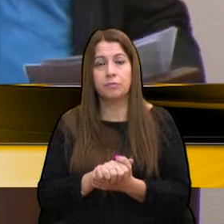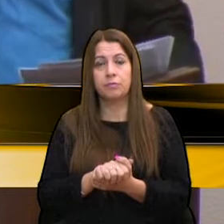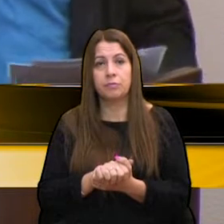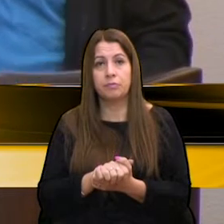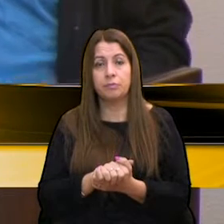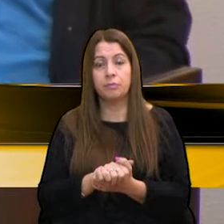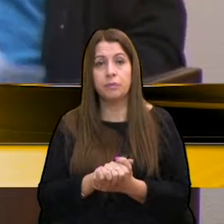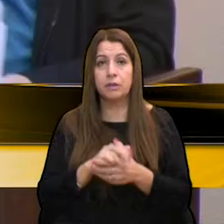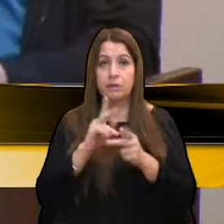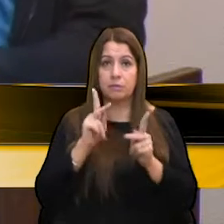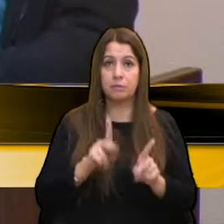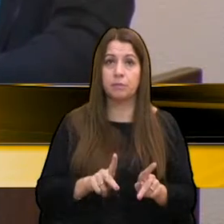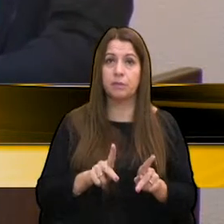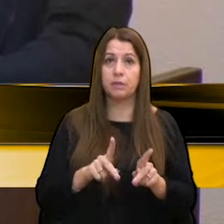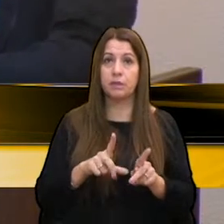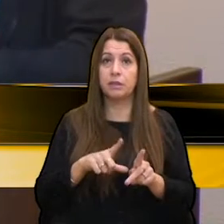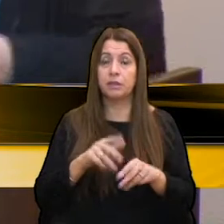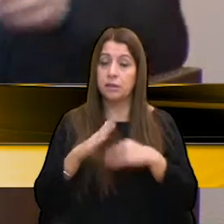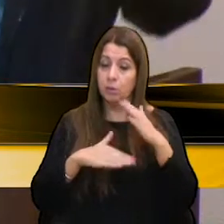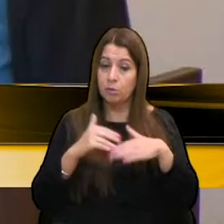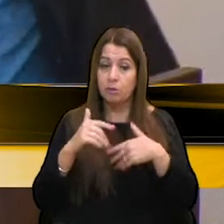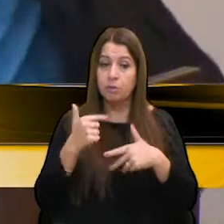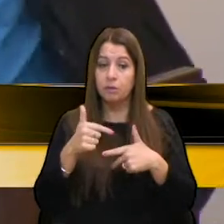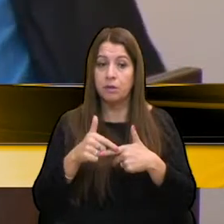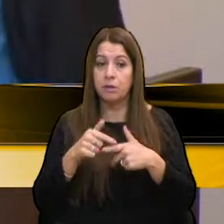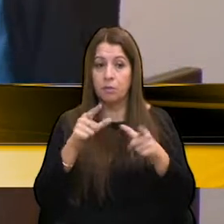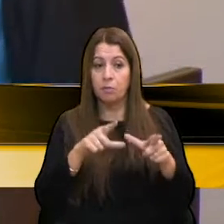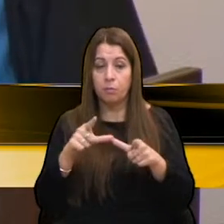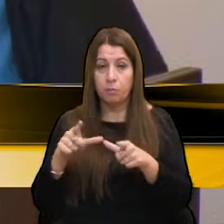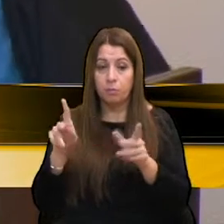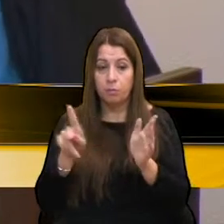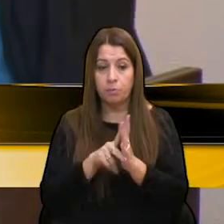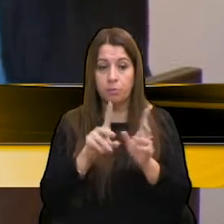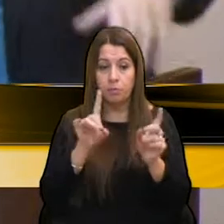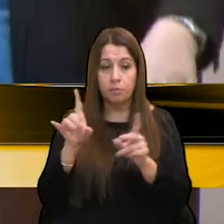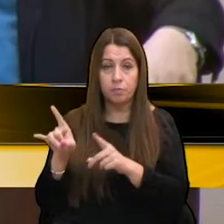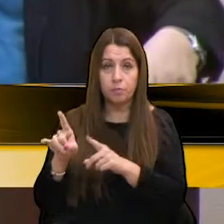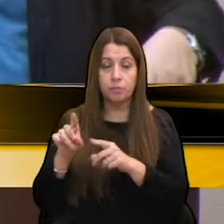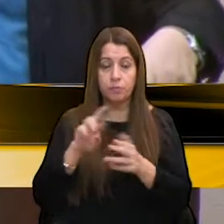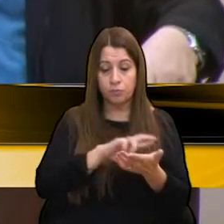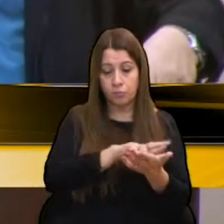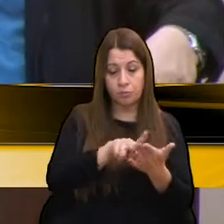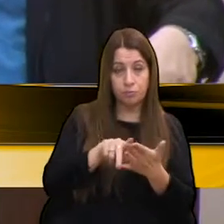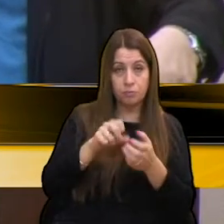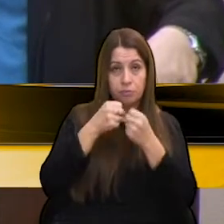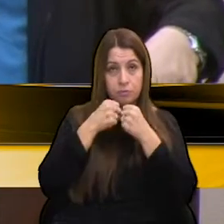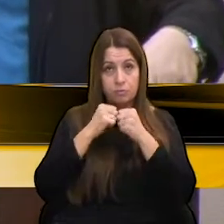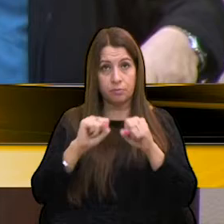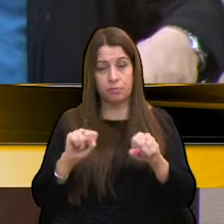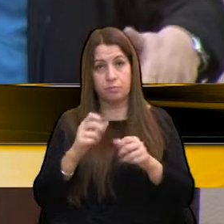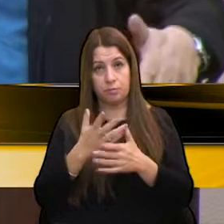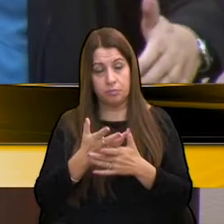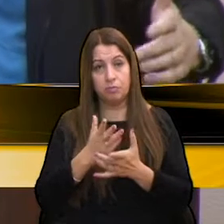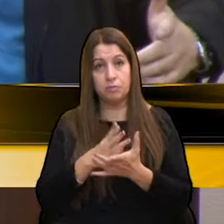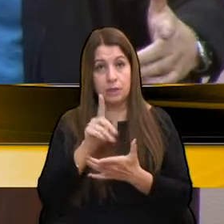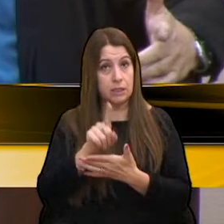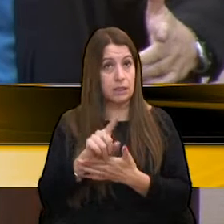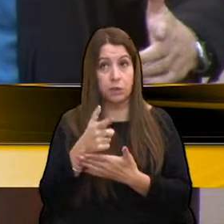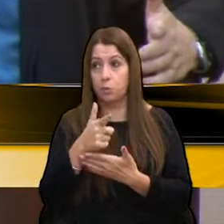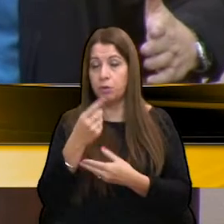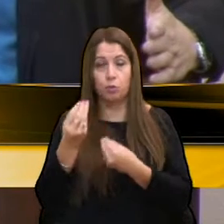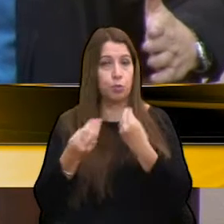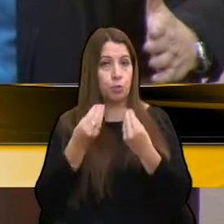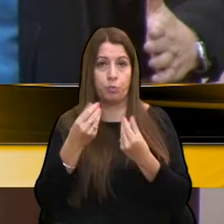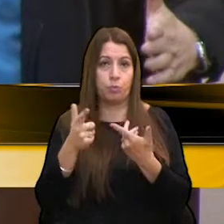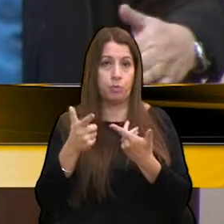como as pessoas estão atuando, né, em locais específicos, nas várias secretarias, né, que isso não tem